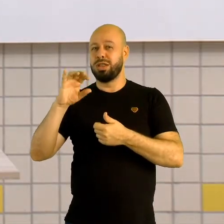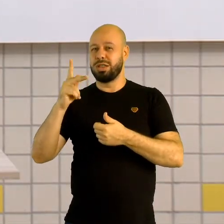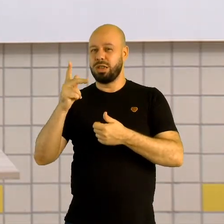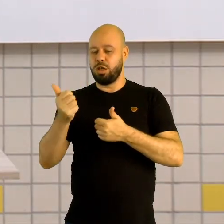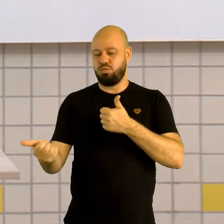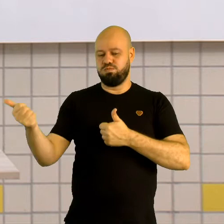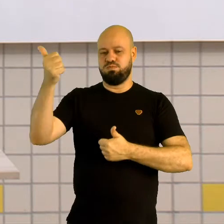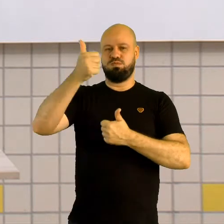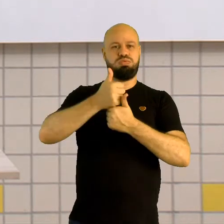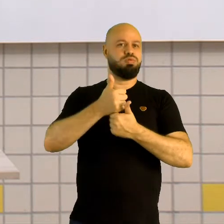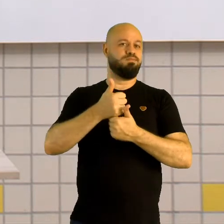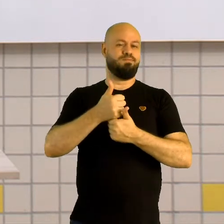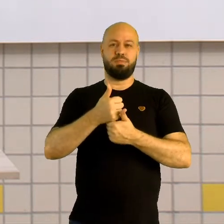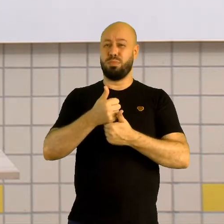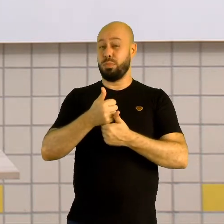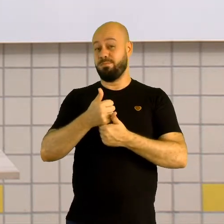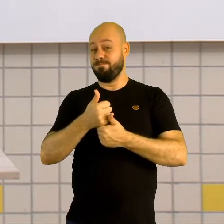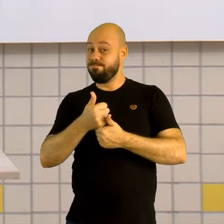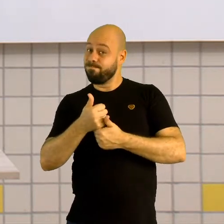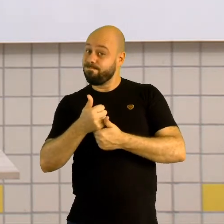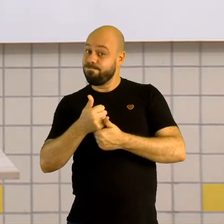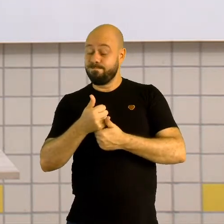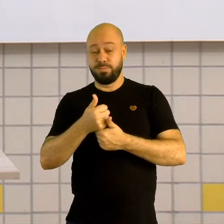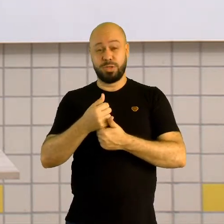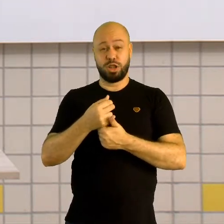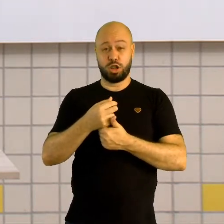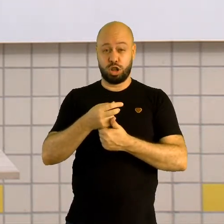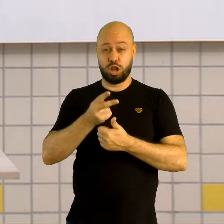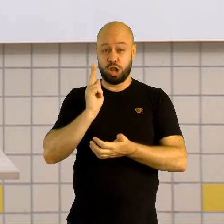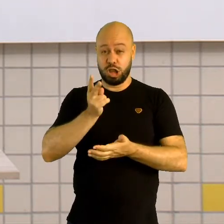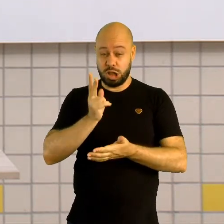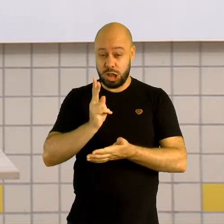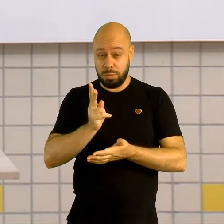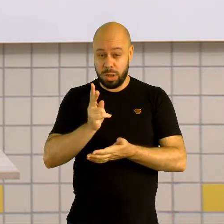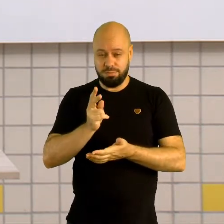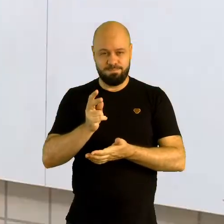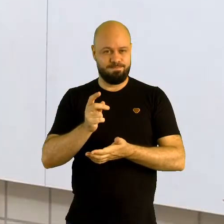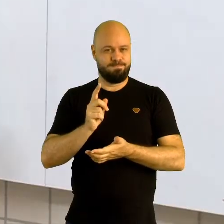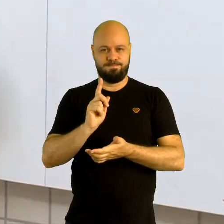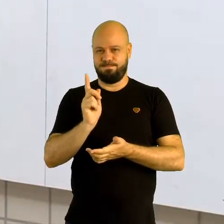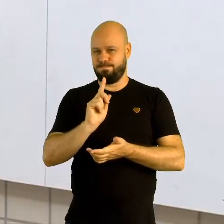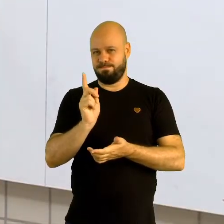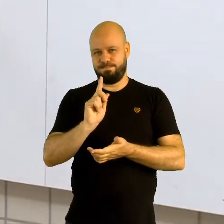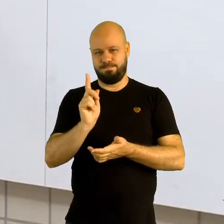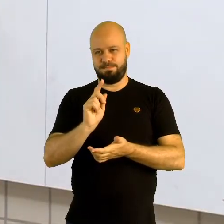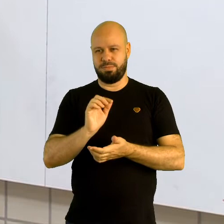do what. Por exemplo, eu não posso perguntar what's your name?